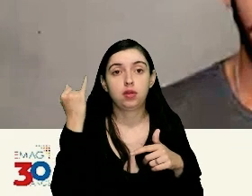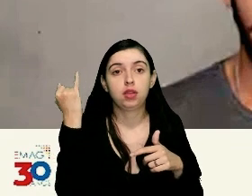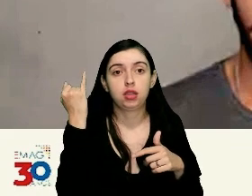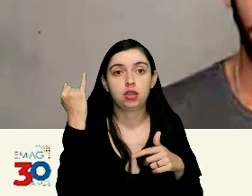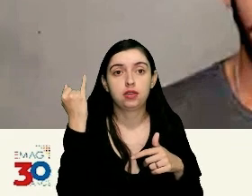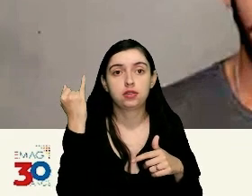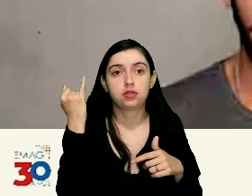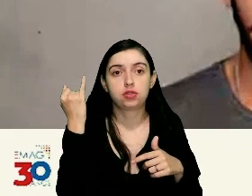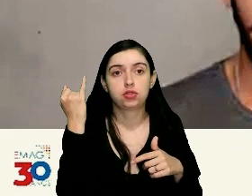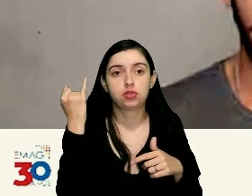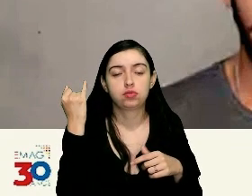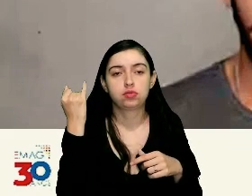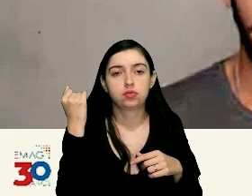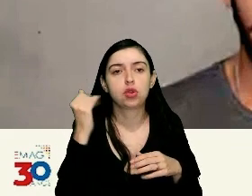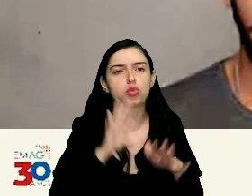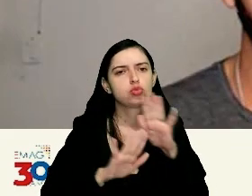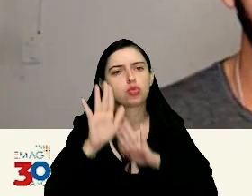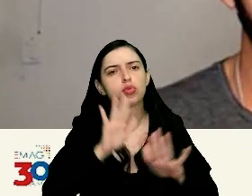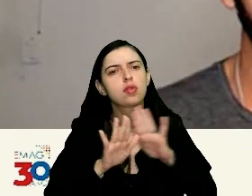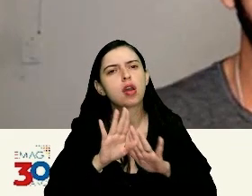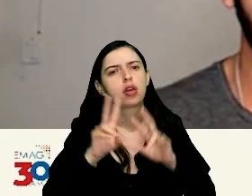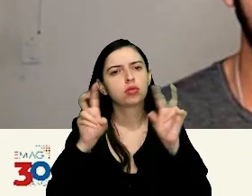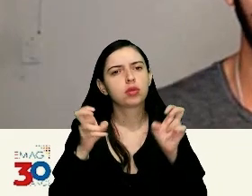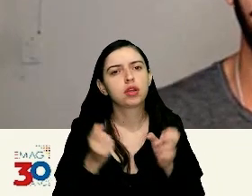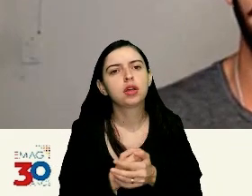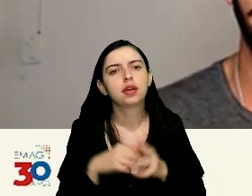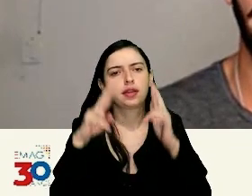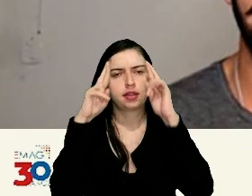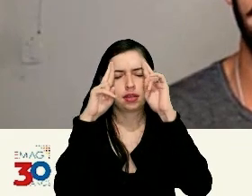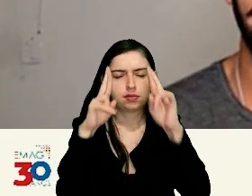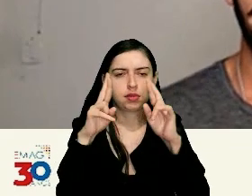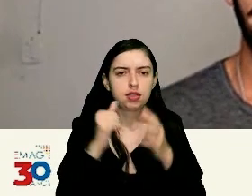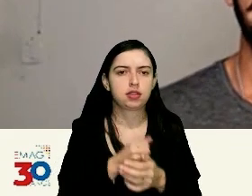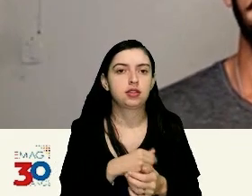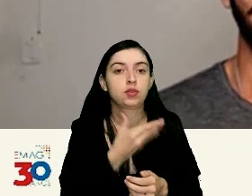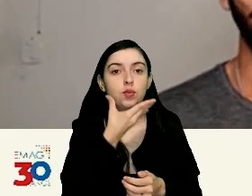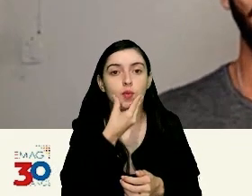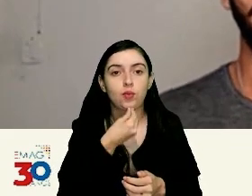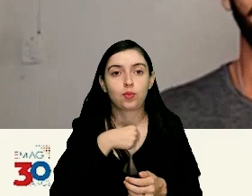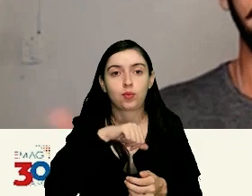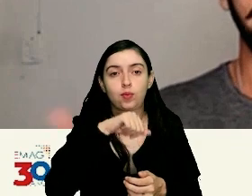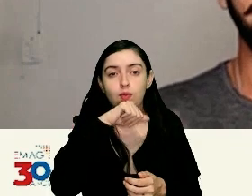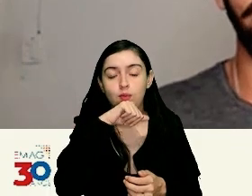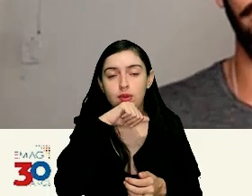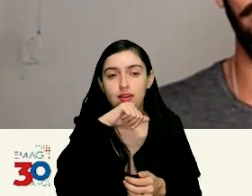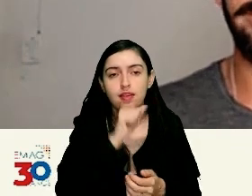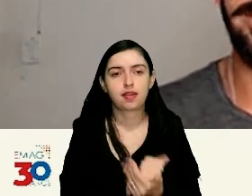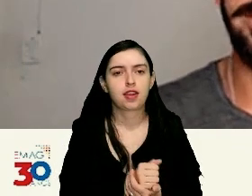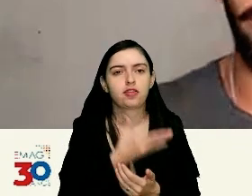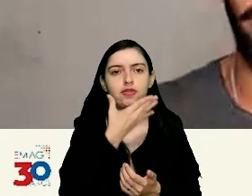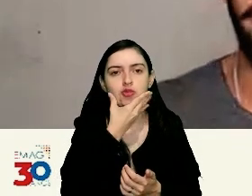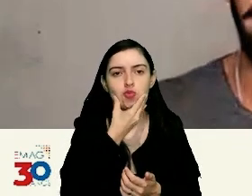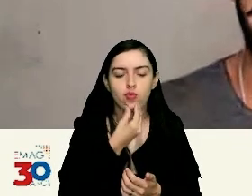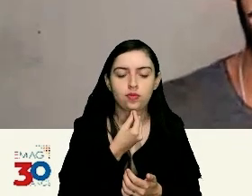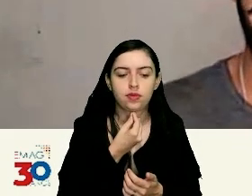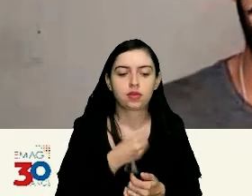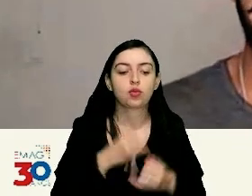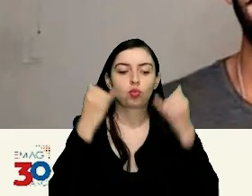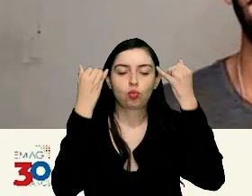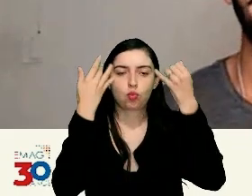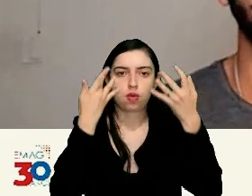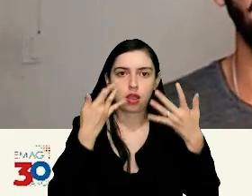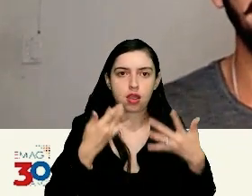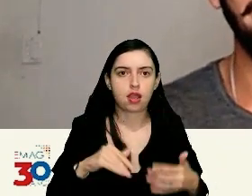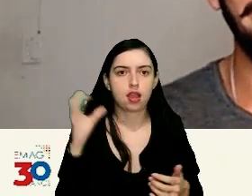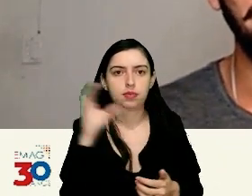sobre cuidado, né, sobre responsabilidade, sobre paternidades e masculinidades. Então, vou fazer uma autodescrição rapidamente.